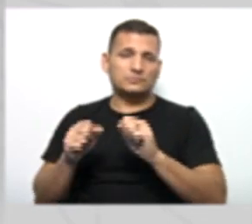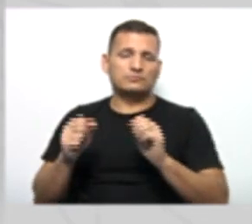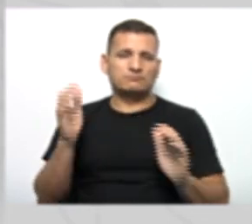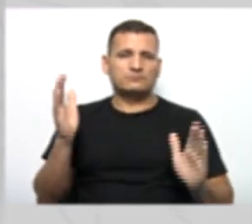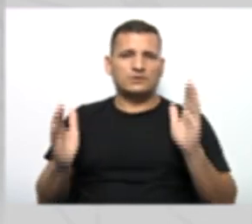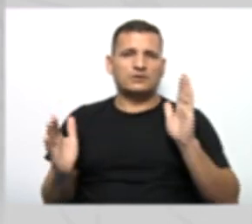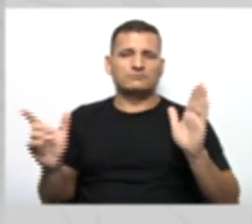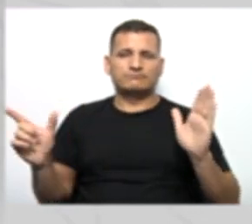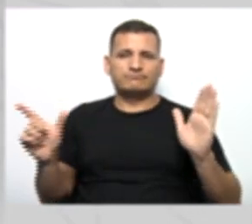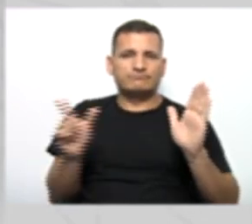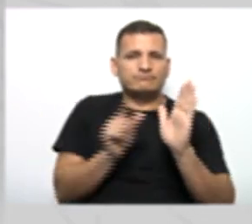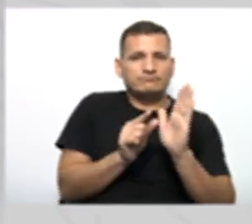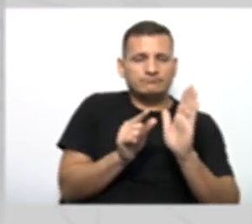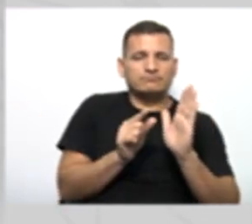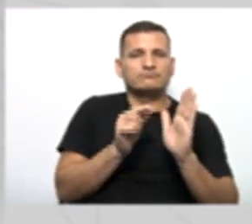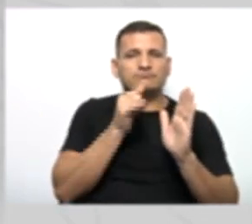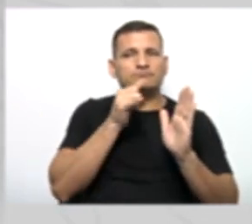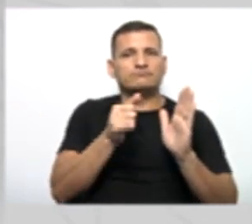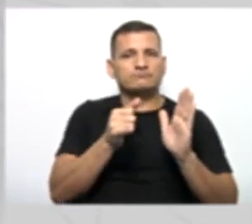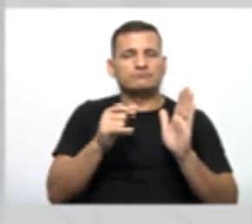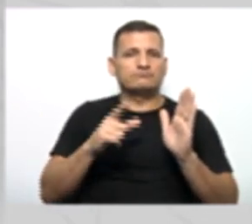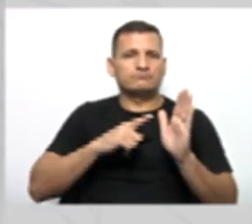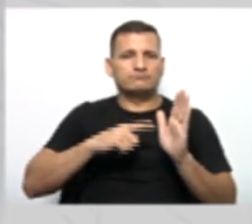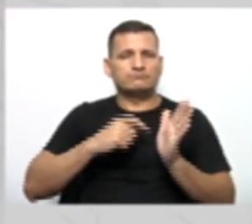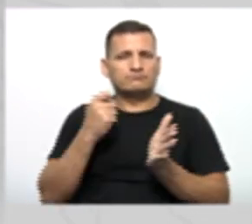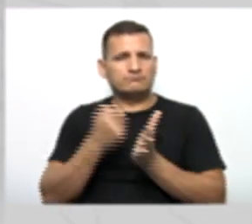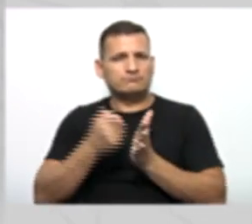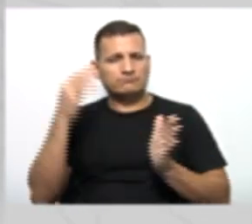verificações, se ela está ou não cumprindo os